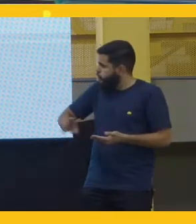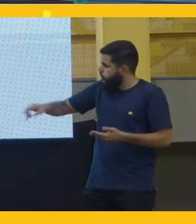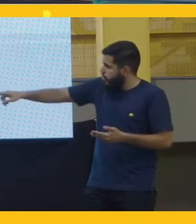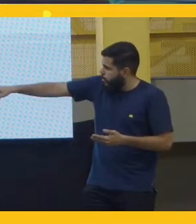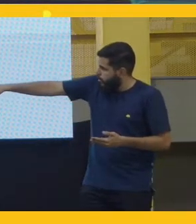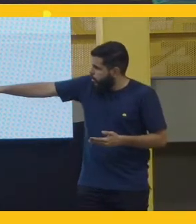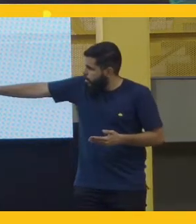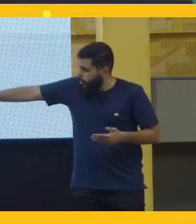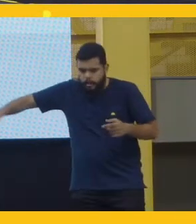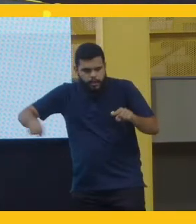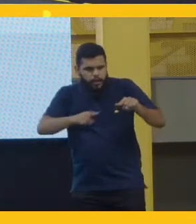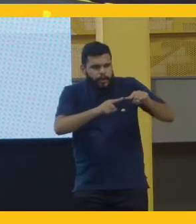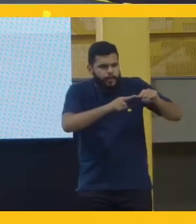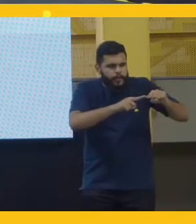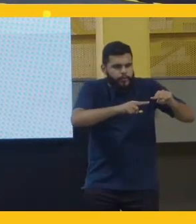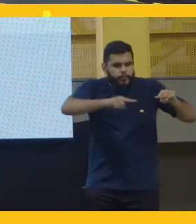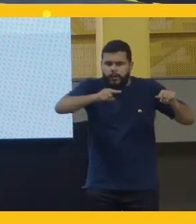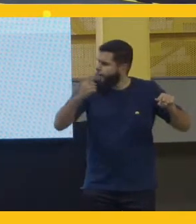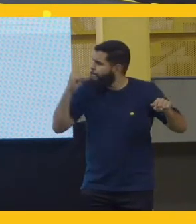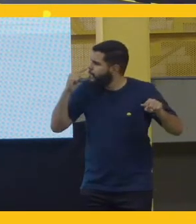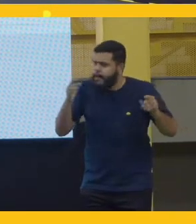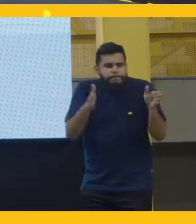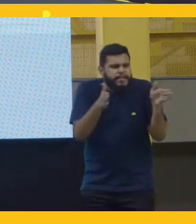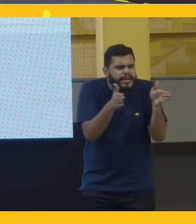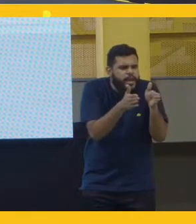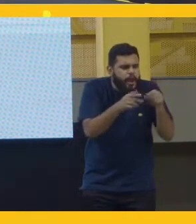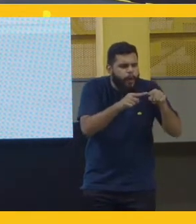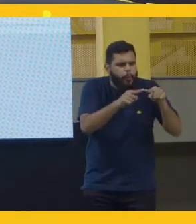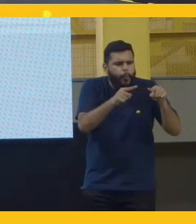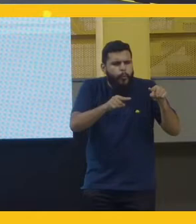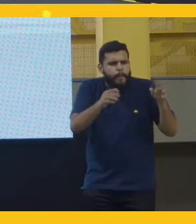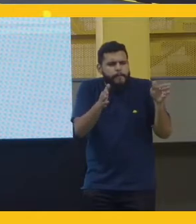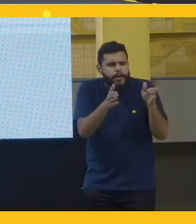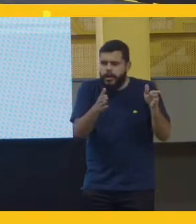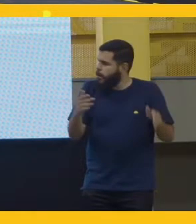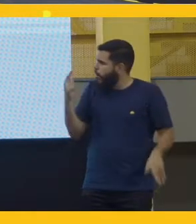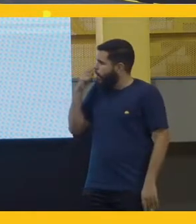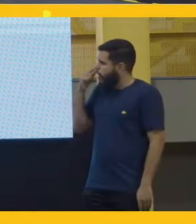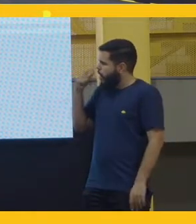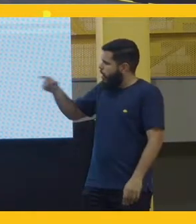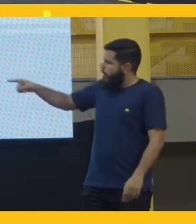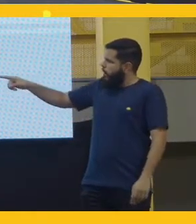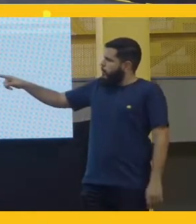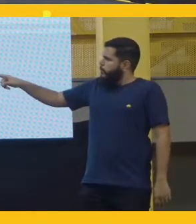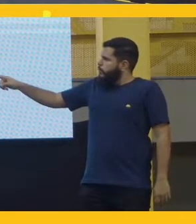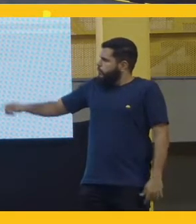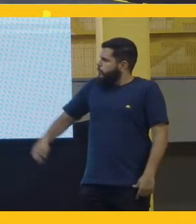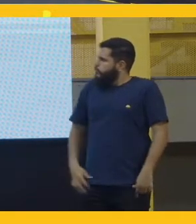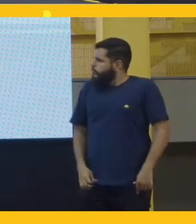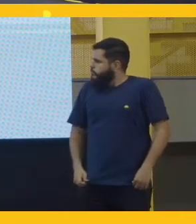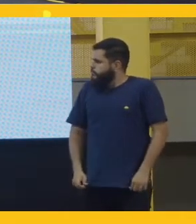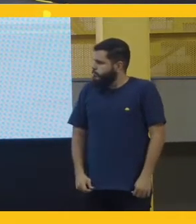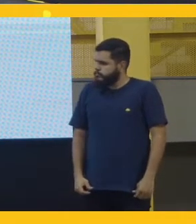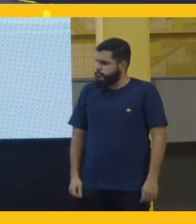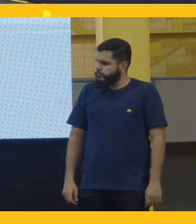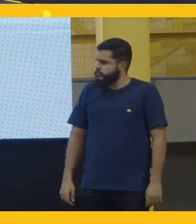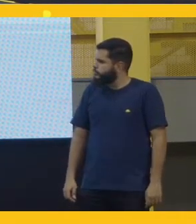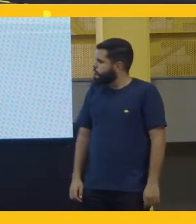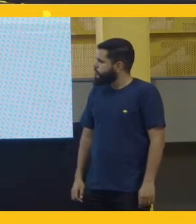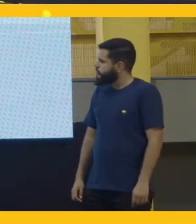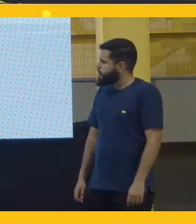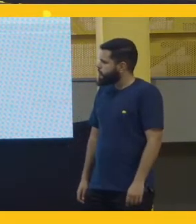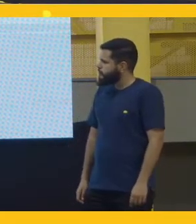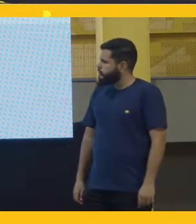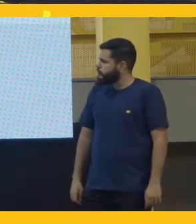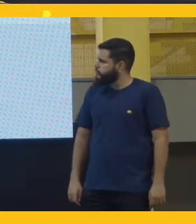de onda bem pequeno. Ei, volta. Ah, acho que deu problema aqui na... É,